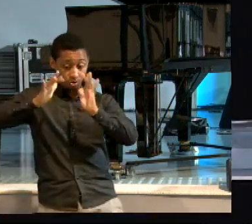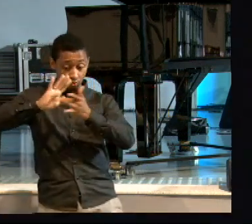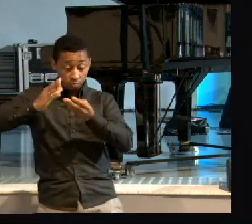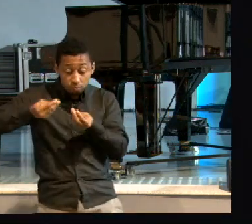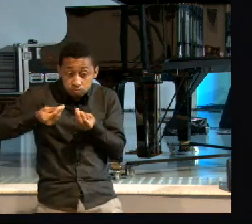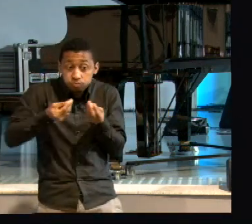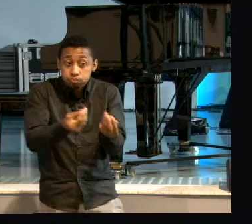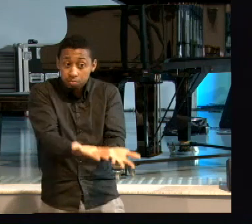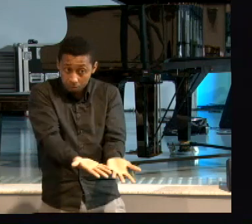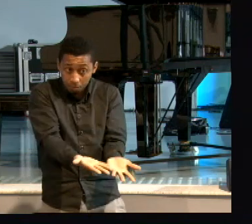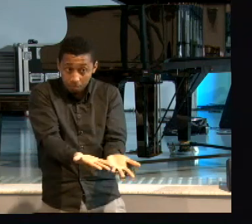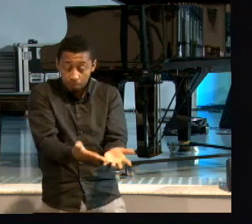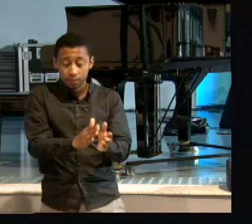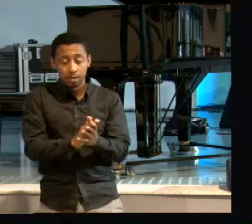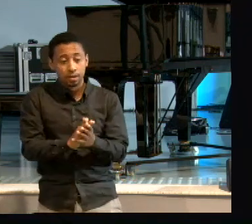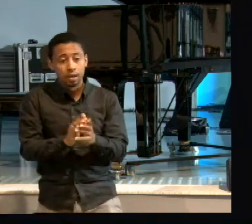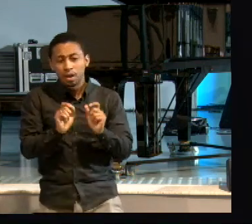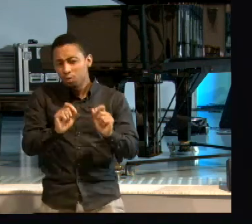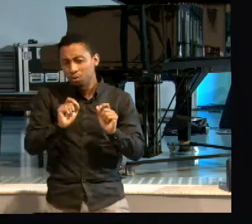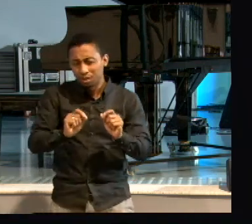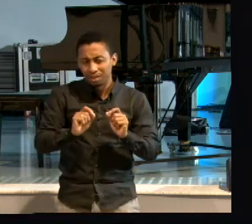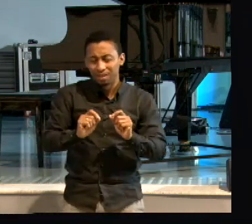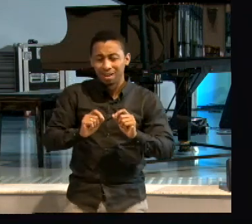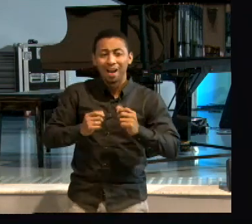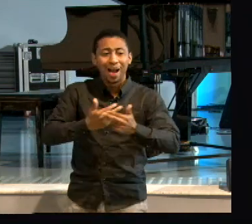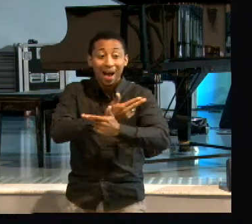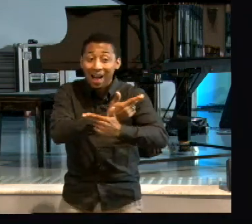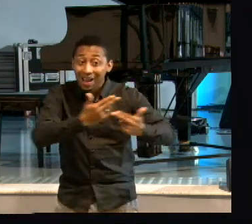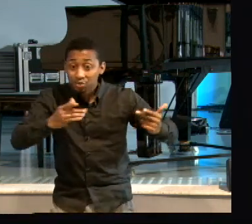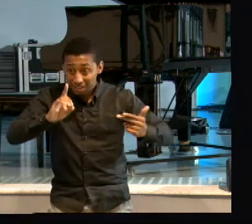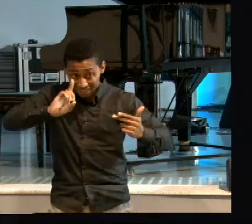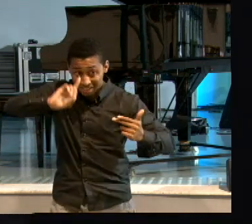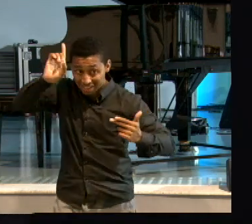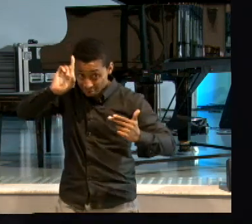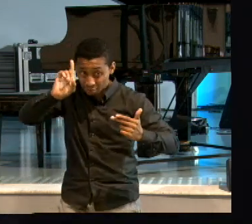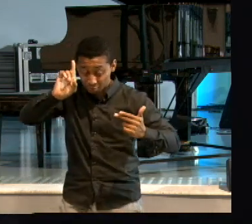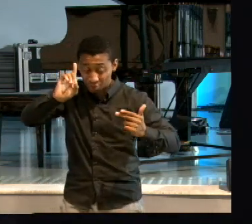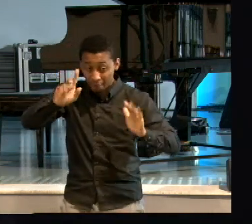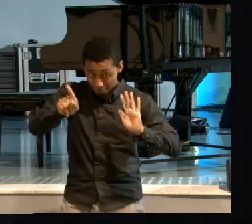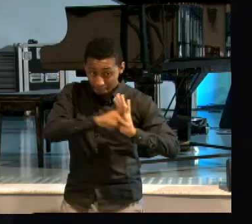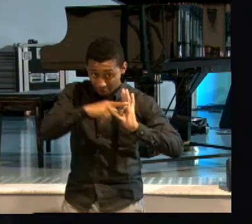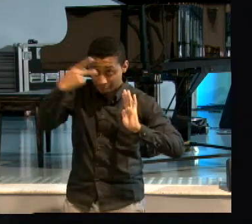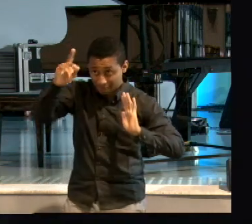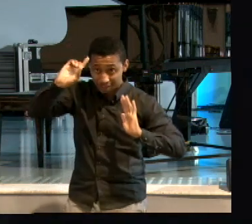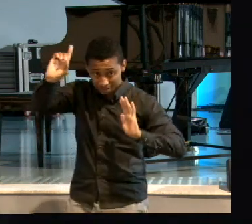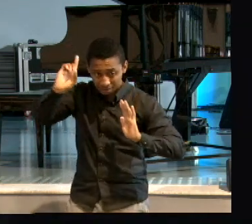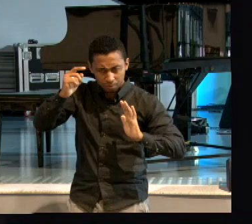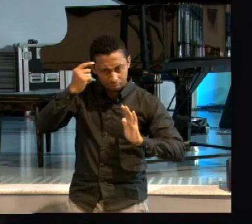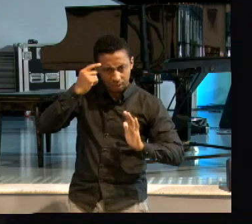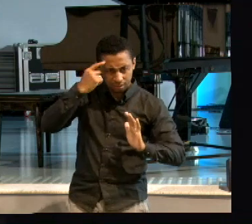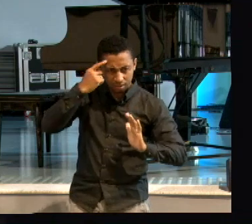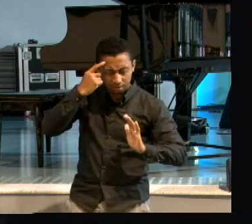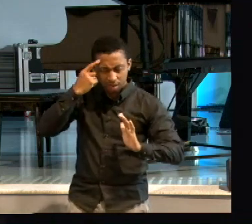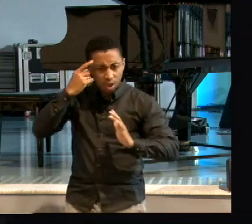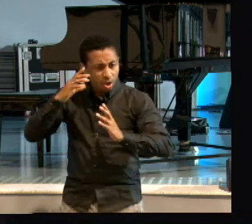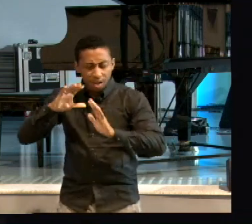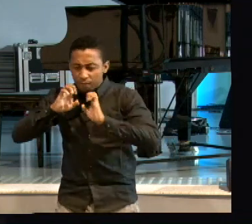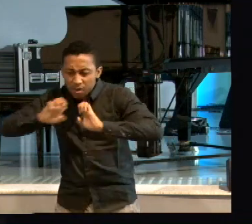obra nova de Deus não deveria ser recebida ou adequada numa estrutura velha de